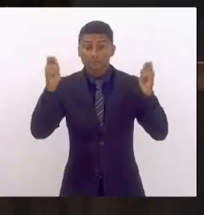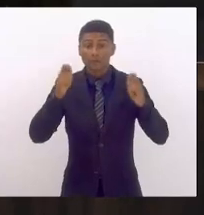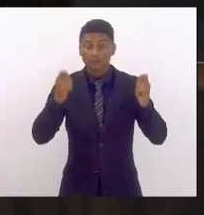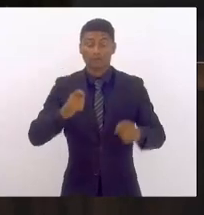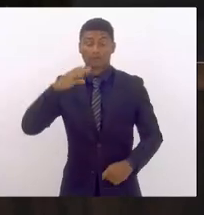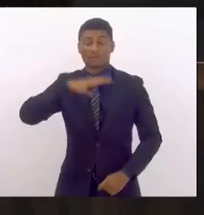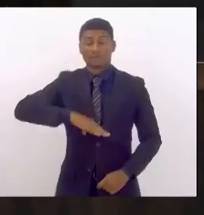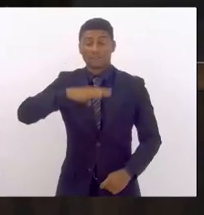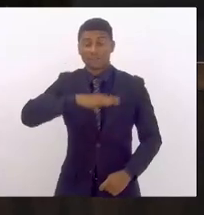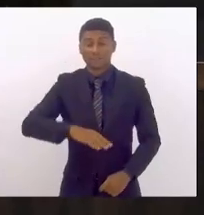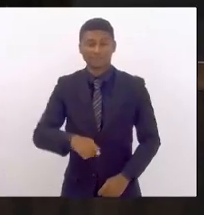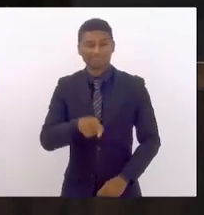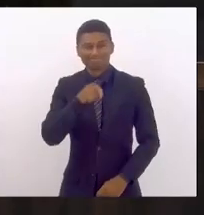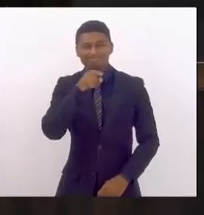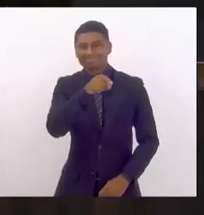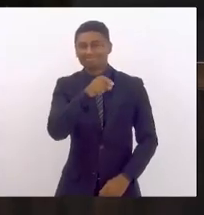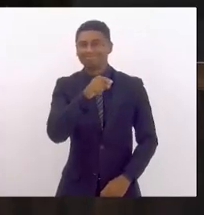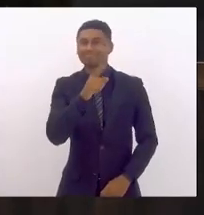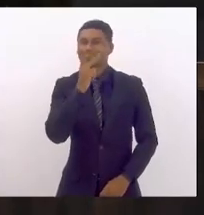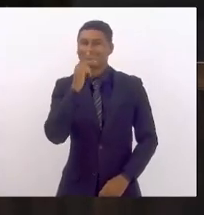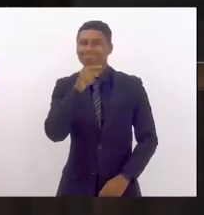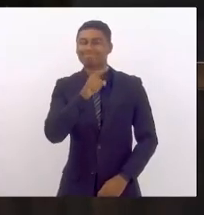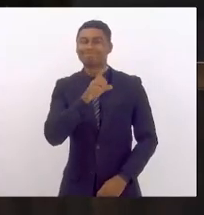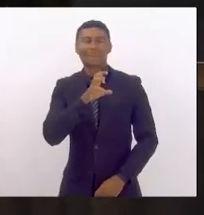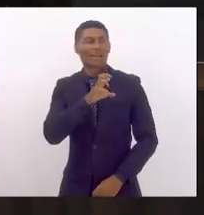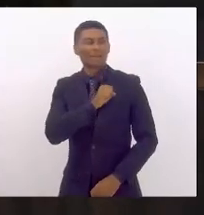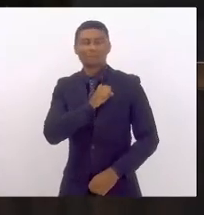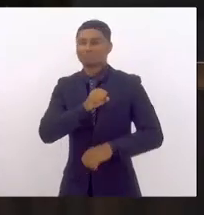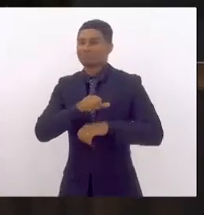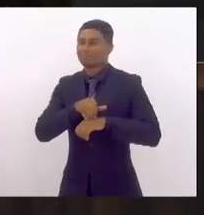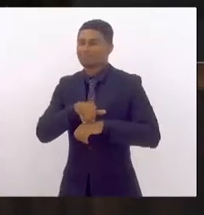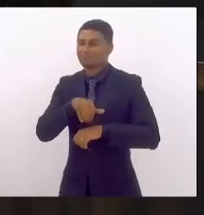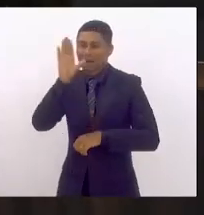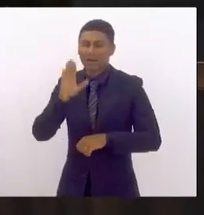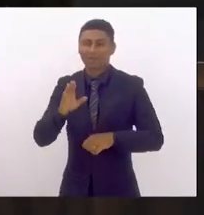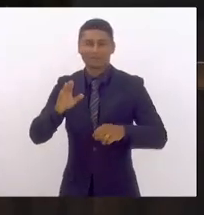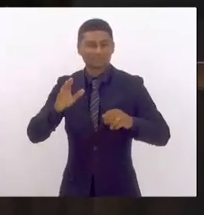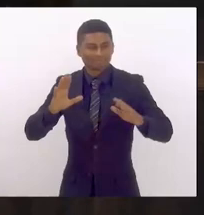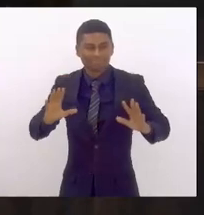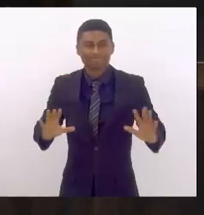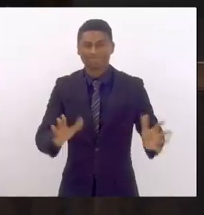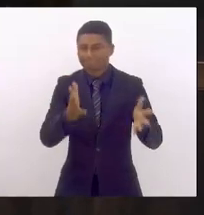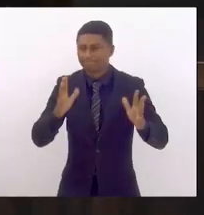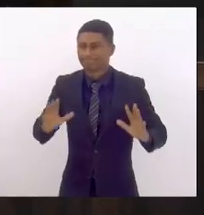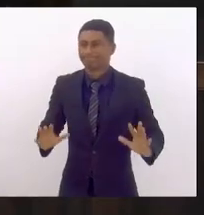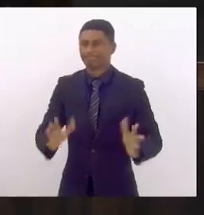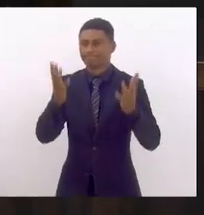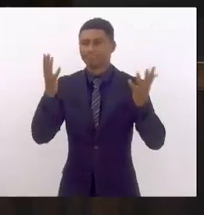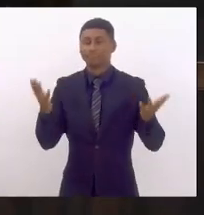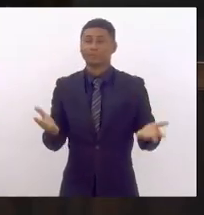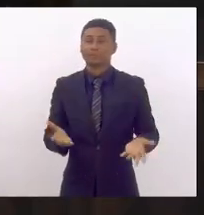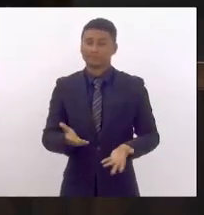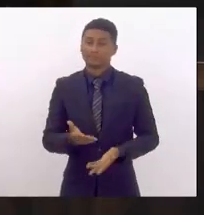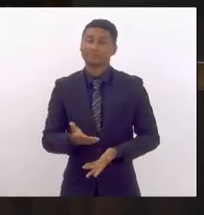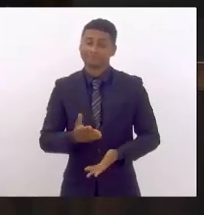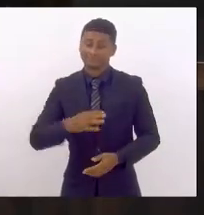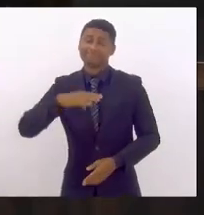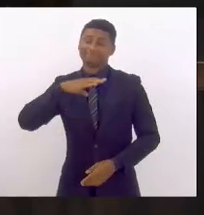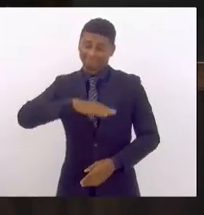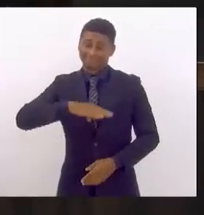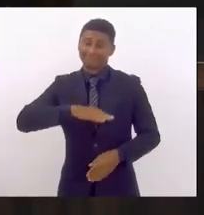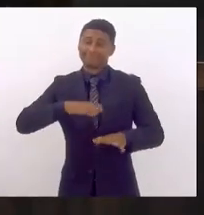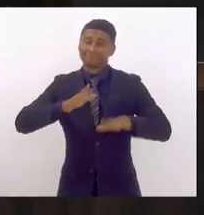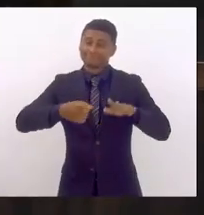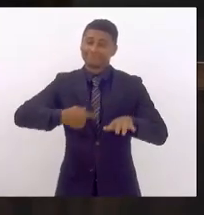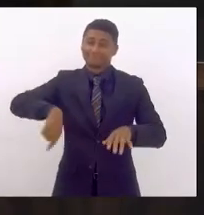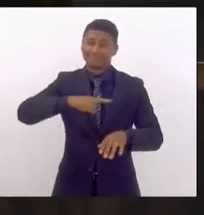talvez a torcida de maior paixão maior amor que mais incentivo seu time esse time que às vezes faz o nosso